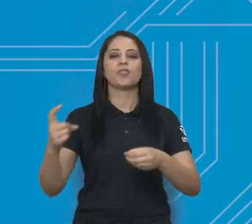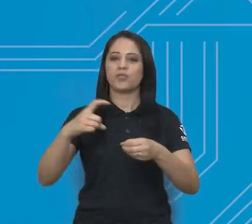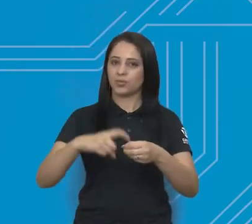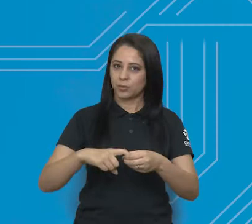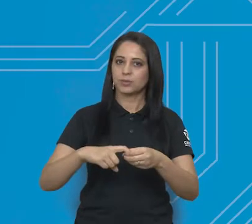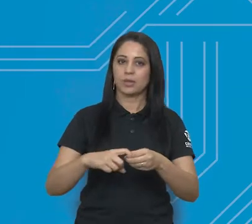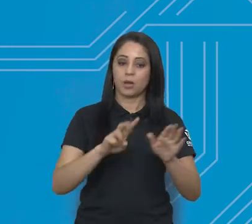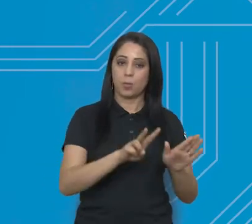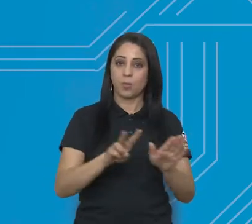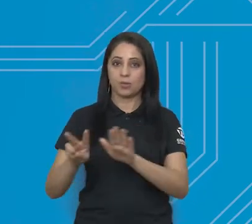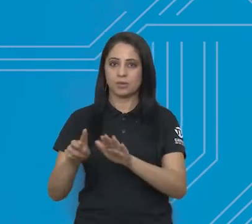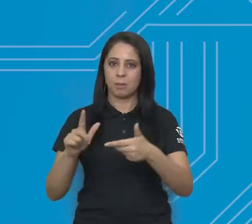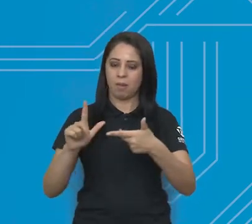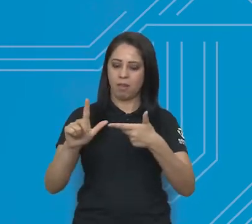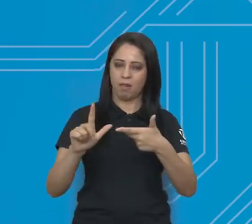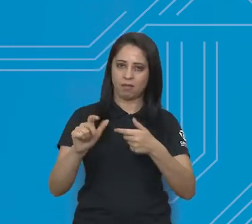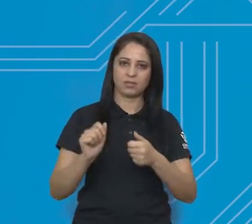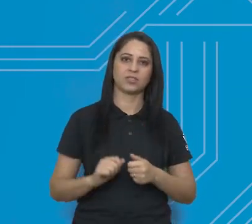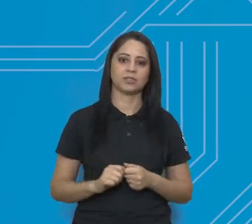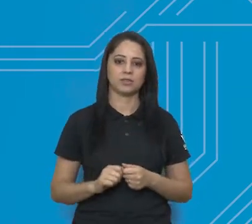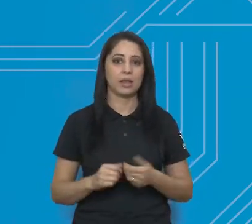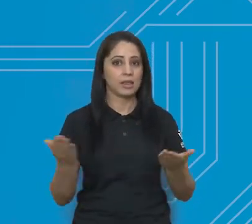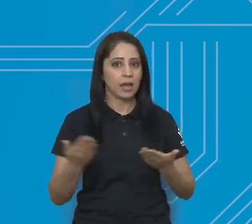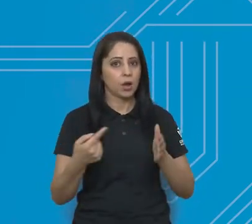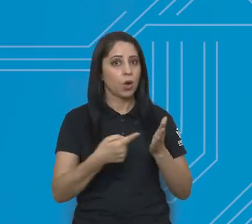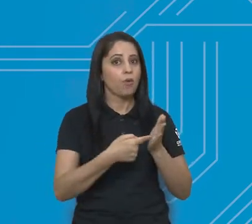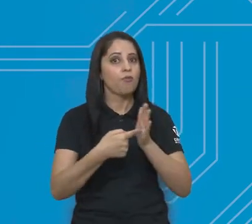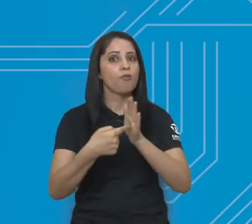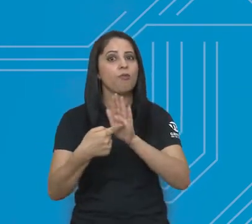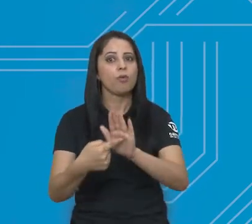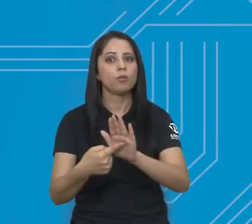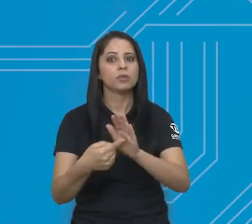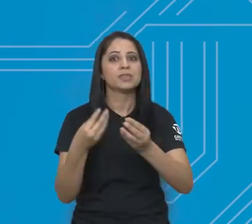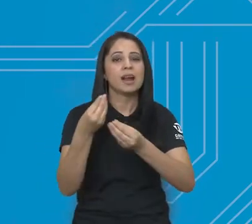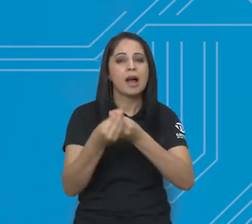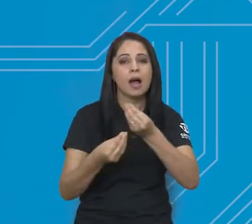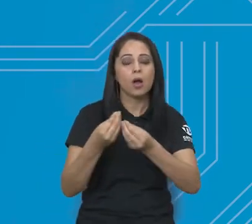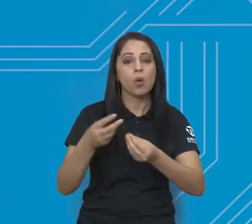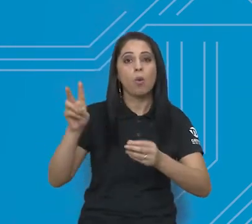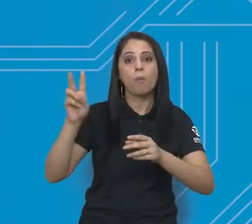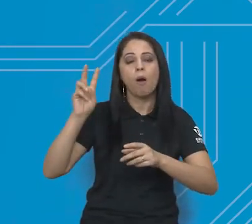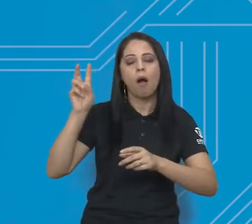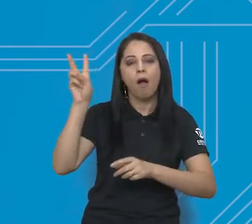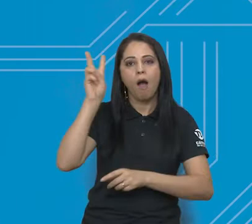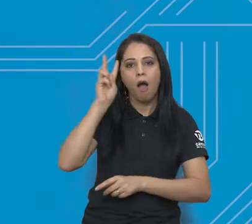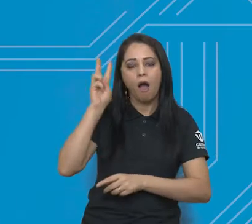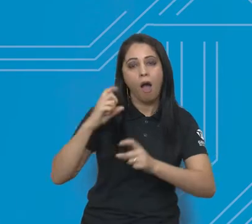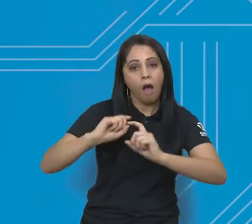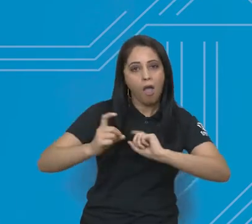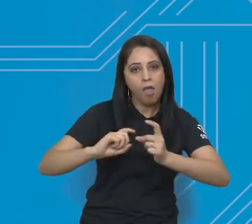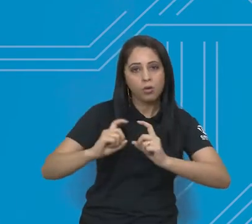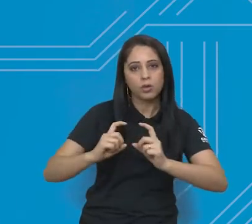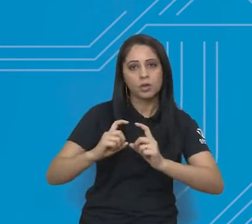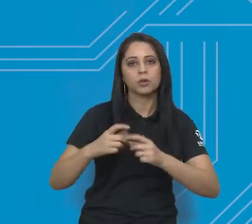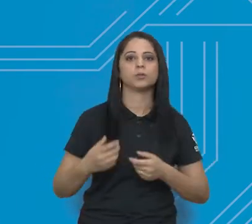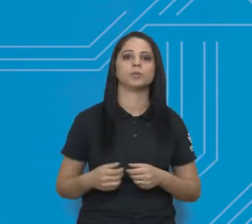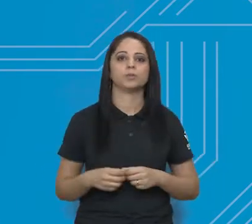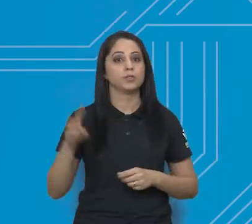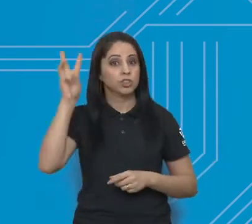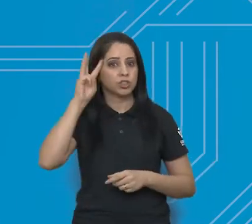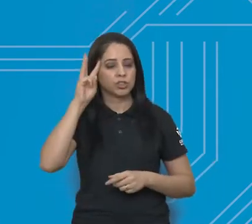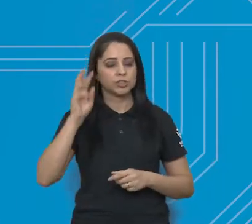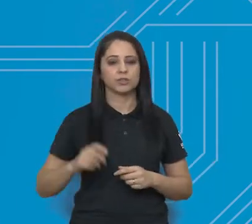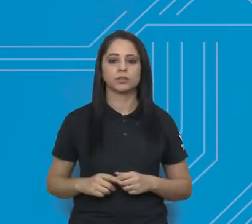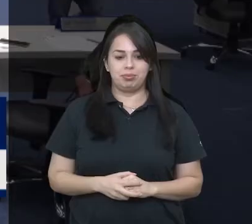E estamos de volta com Semana Legislativa. Agora a gente confere como foi a primeira sessão do 2º semestre realizada